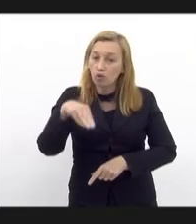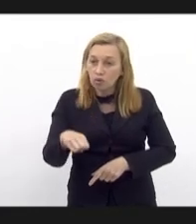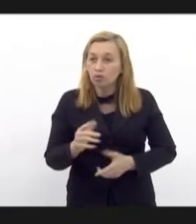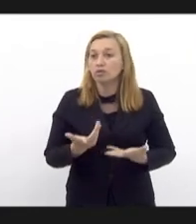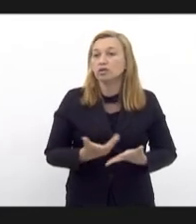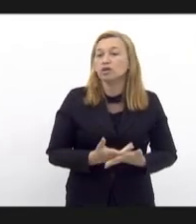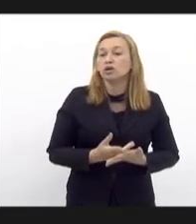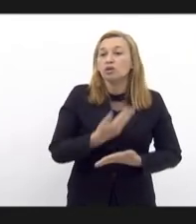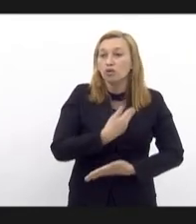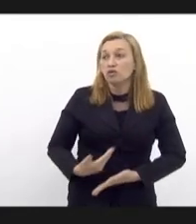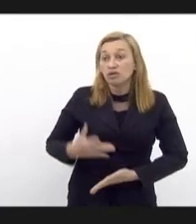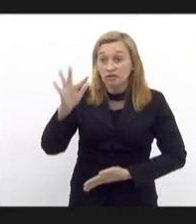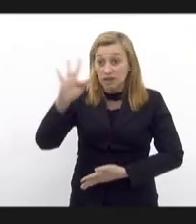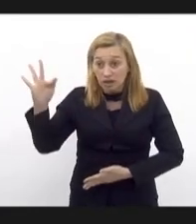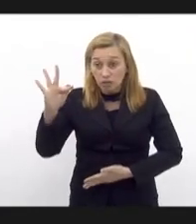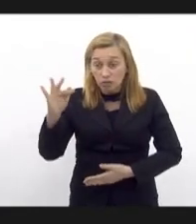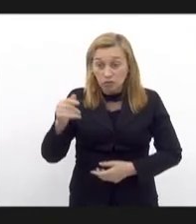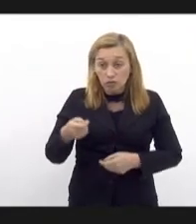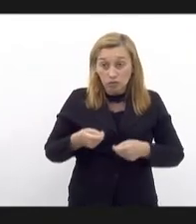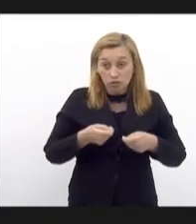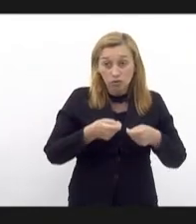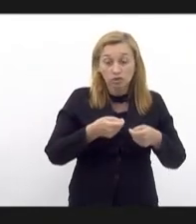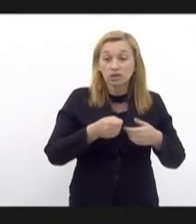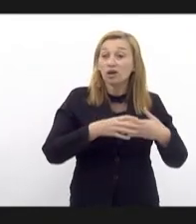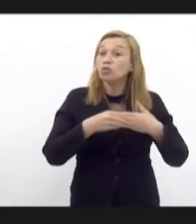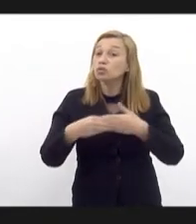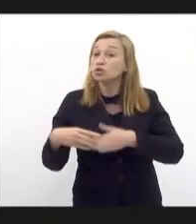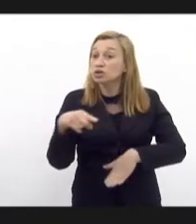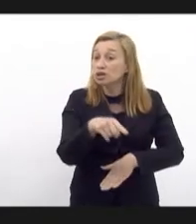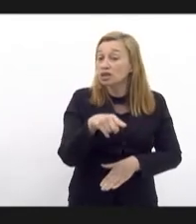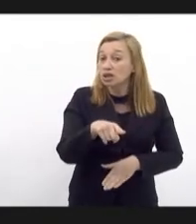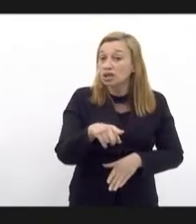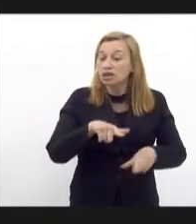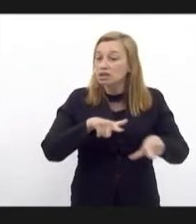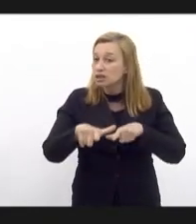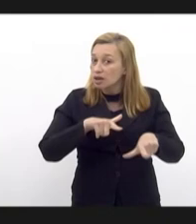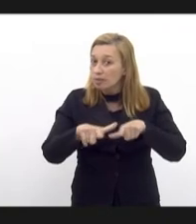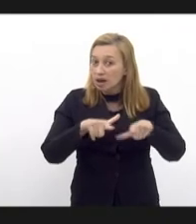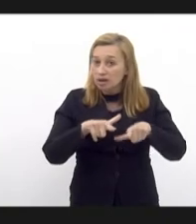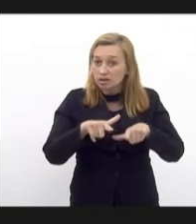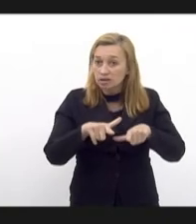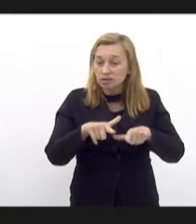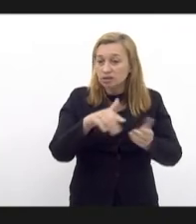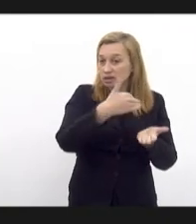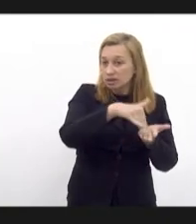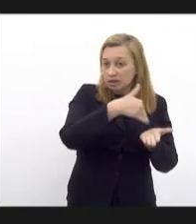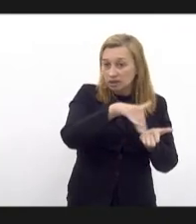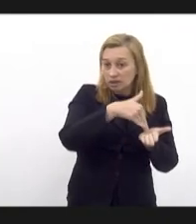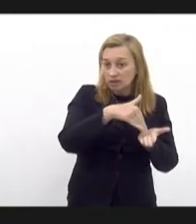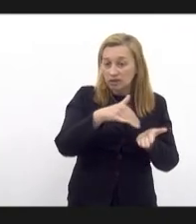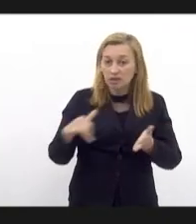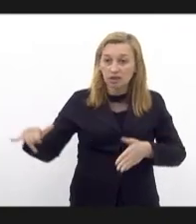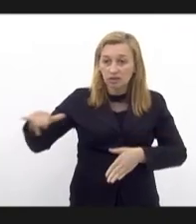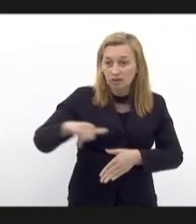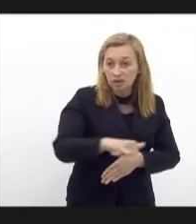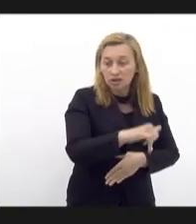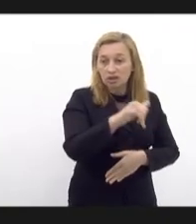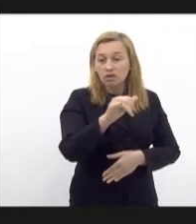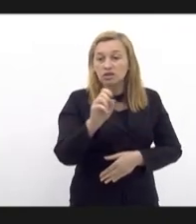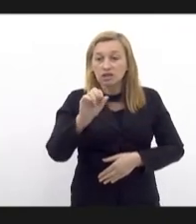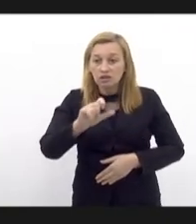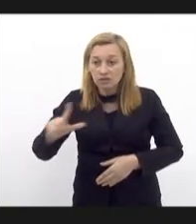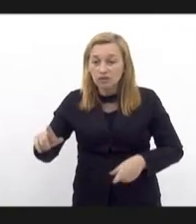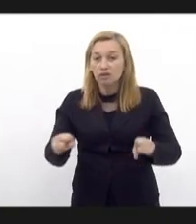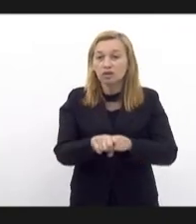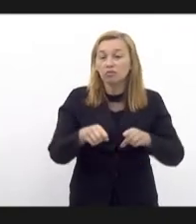comando é o governo federal. E o governo federal está sendo conduzido aqui, esse trabalho, pela Secretaria de Aviação Civil e pelo ministro